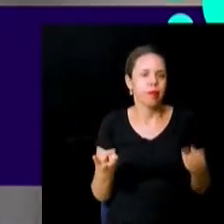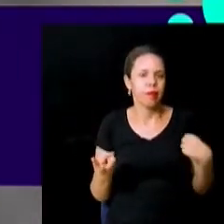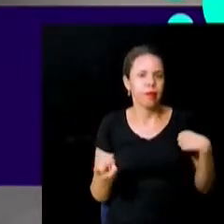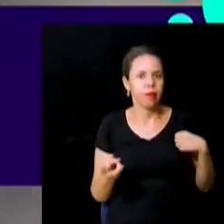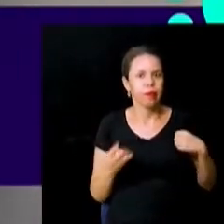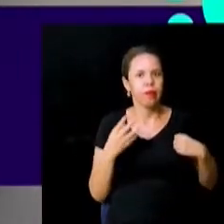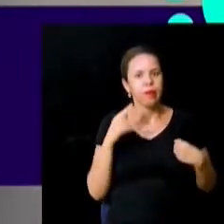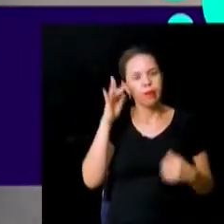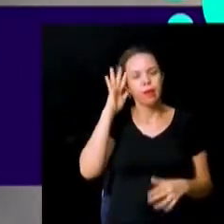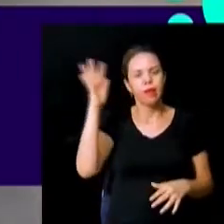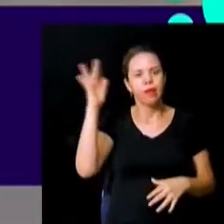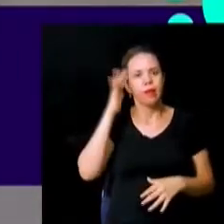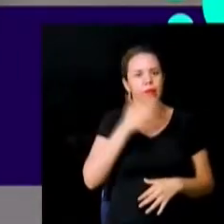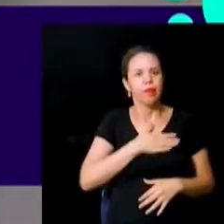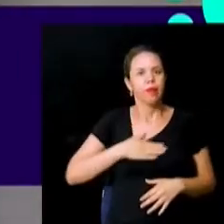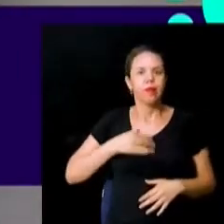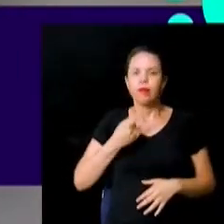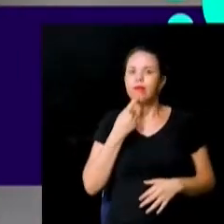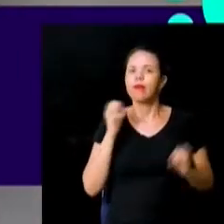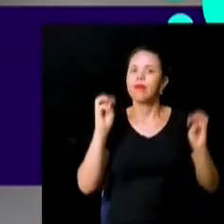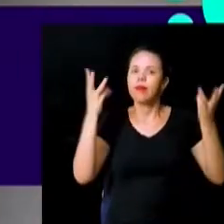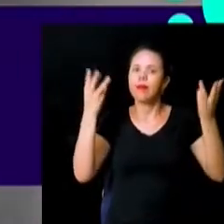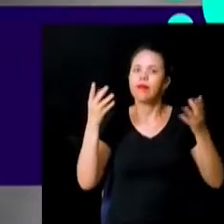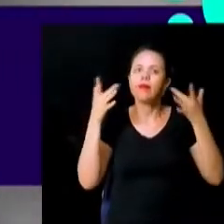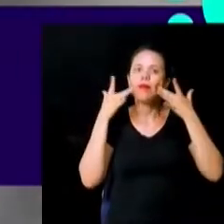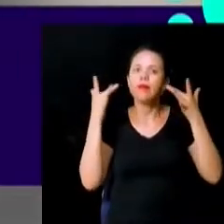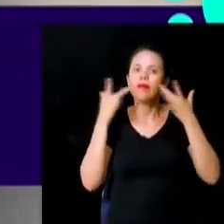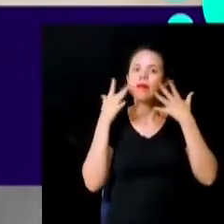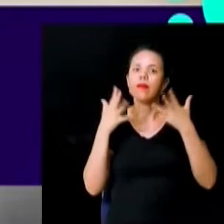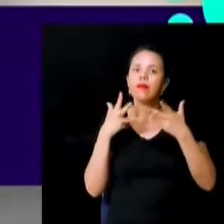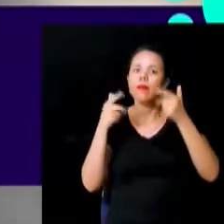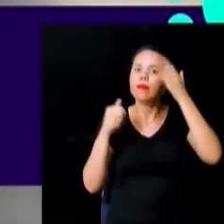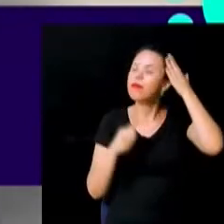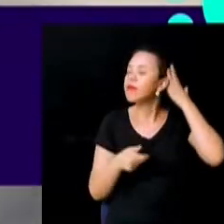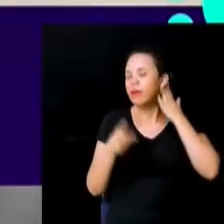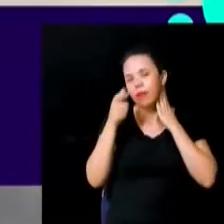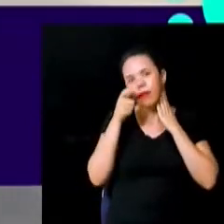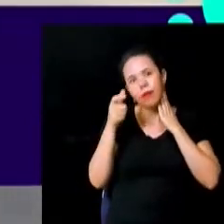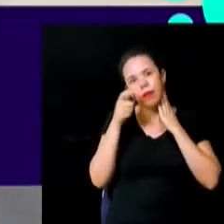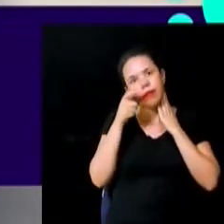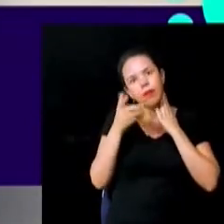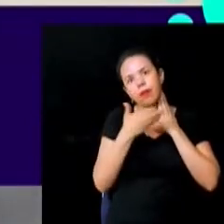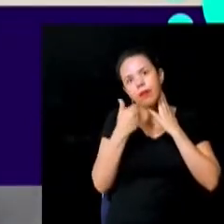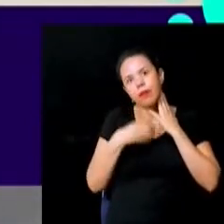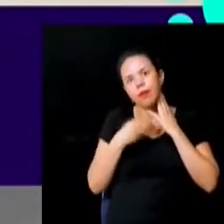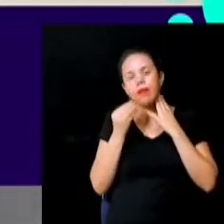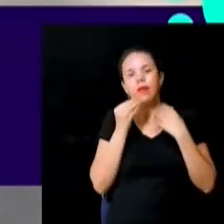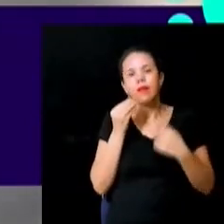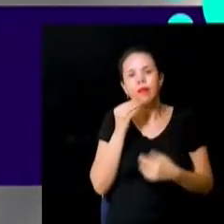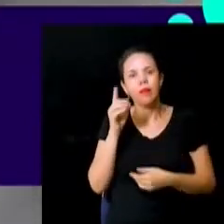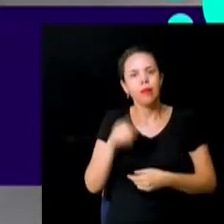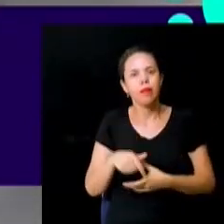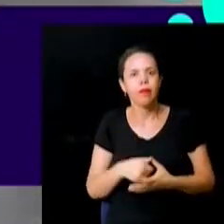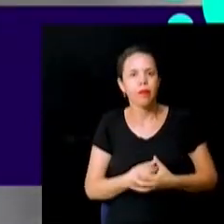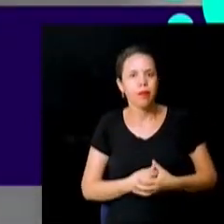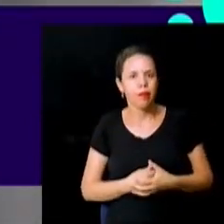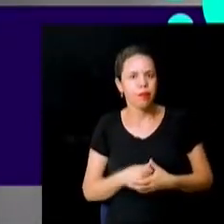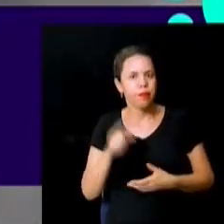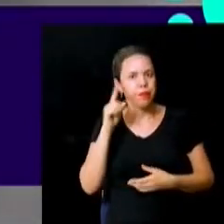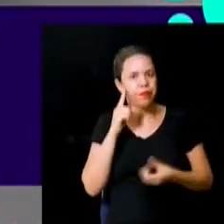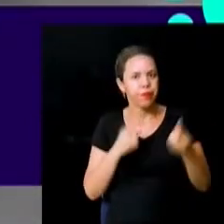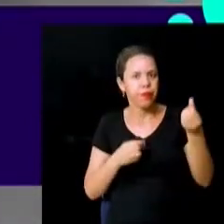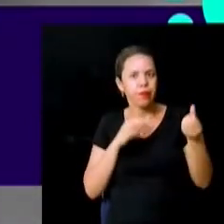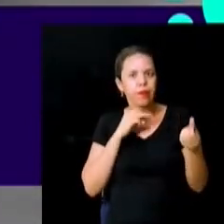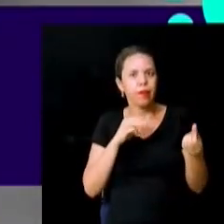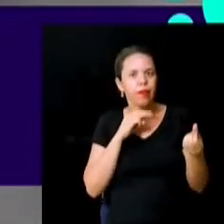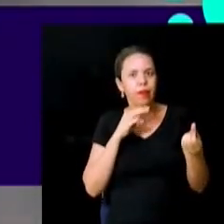cinto que a viagem vai ser longa. Adoro fazer show em Campinas, esse teatro é maravilhoso e você vai assistir o meu show na melhor oportunidade que é essa.